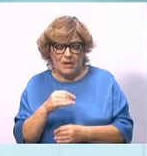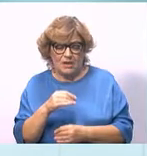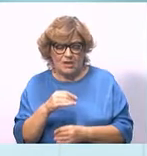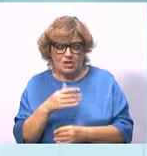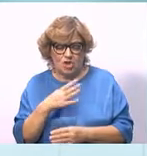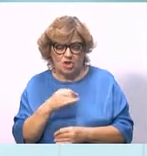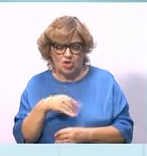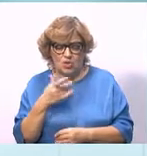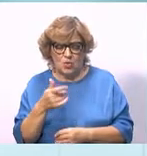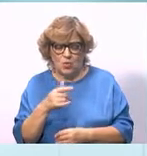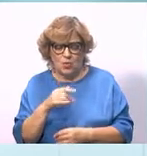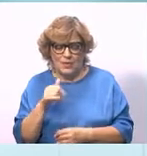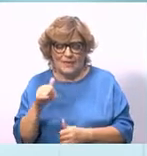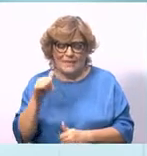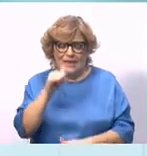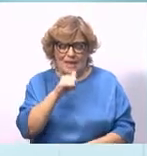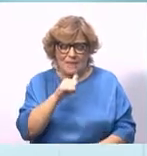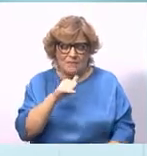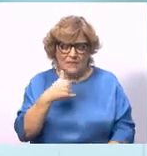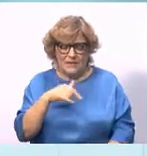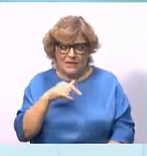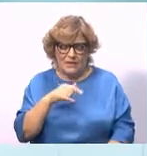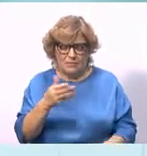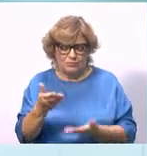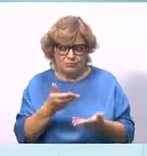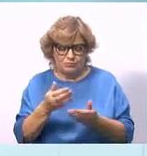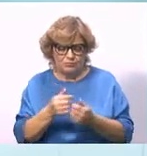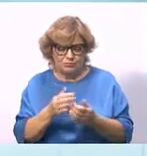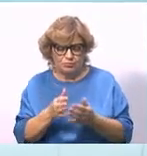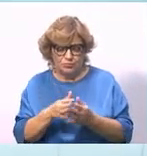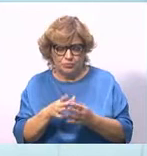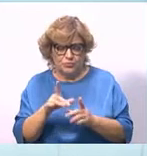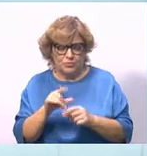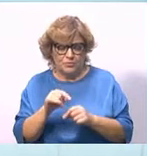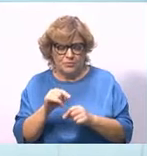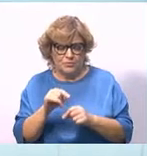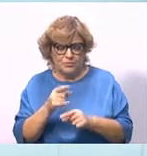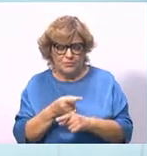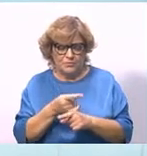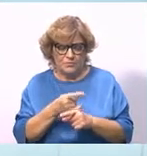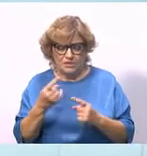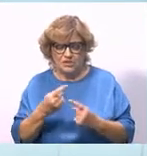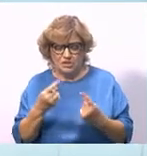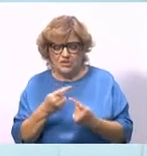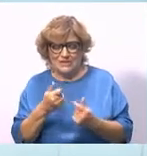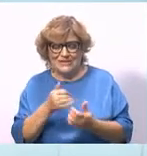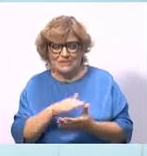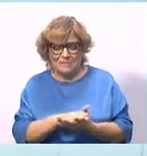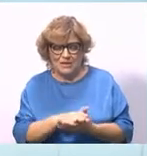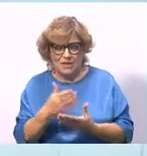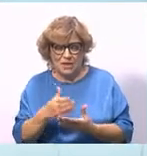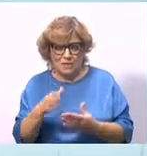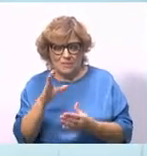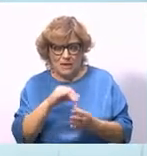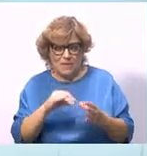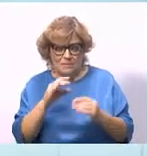uma hospedeira de bordo, e outras profissões, também de senhoras, que exigiam um determinado tipo de sapato. Hoje em dia, cada vez